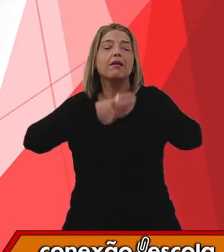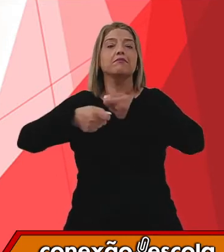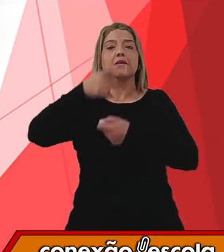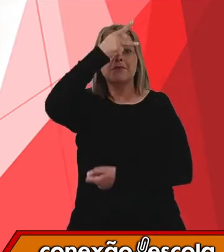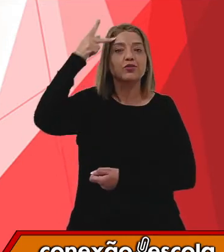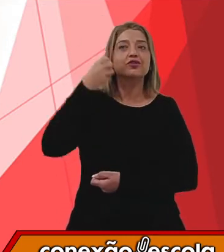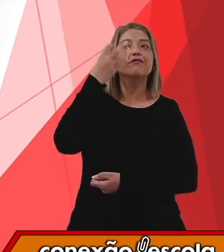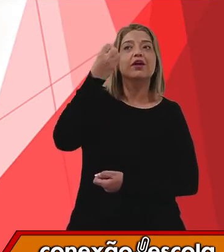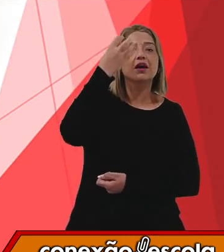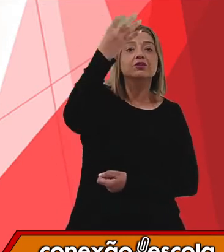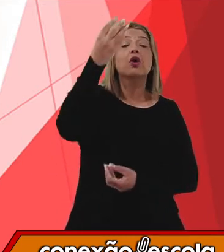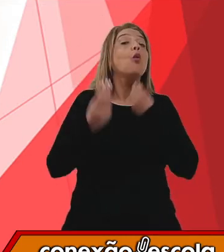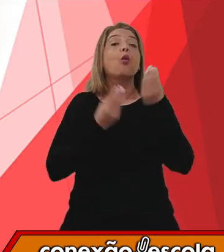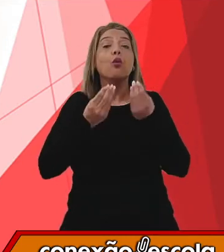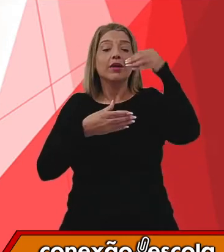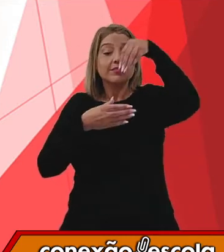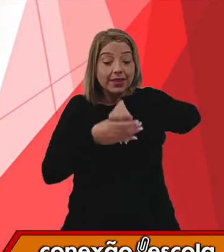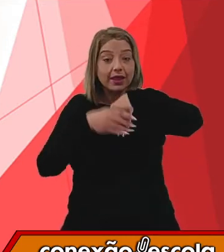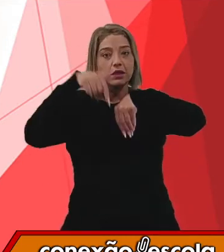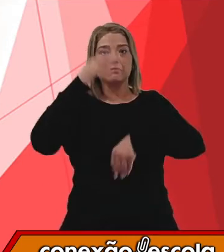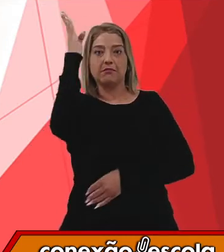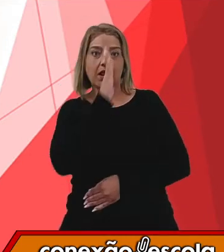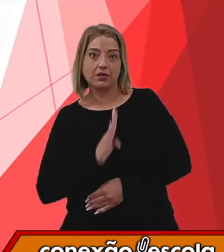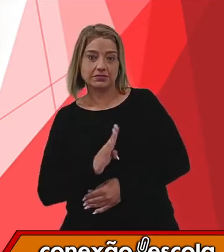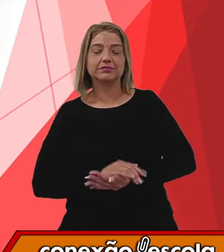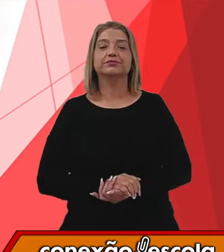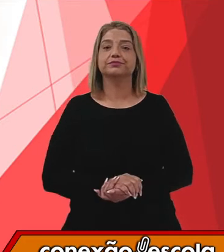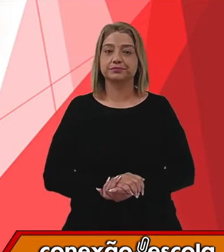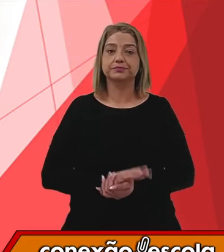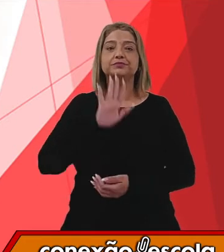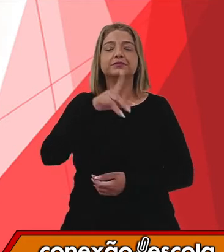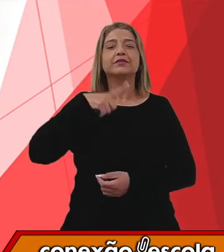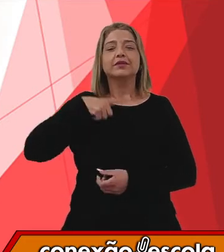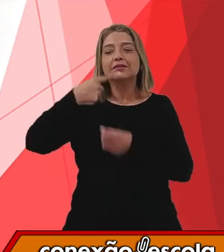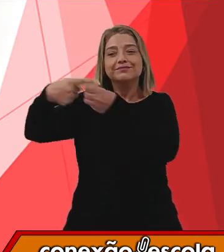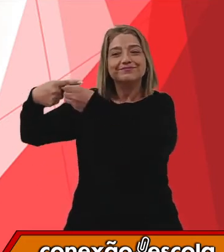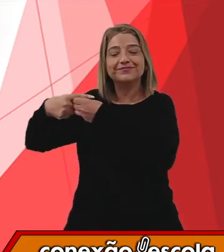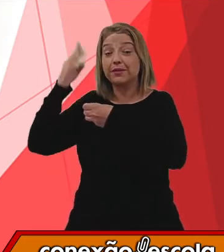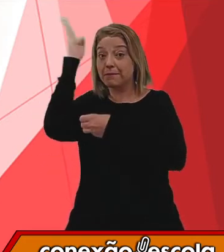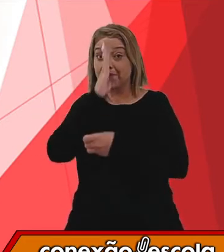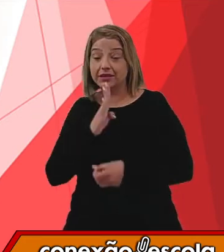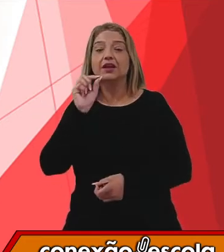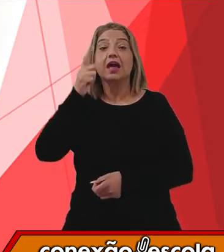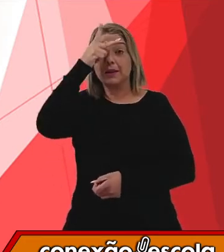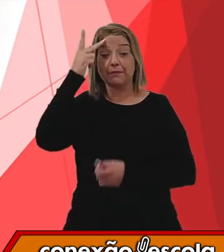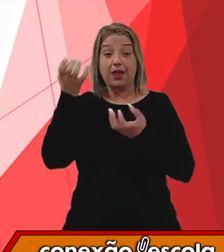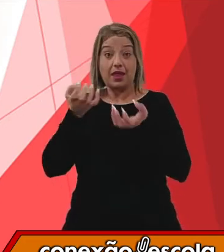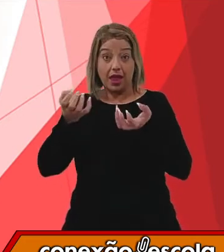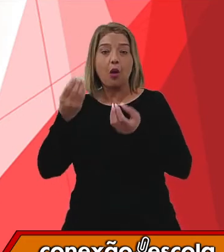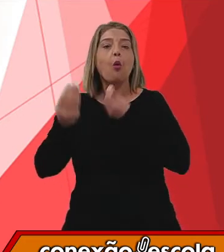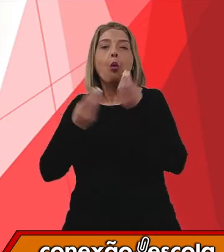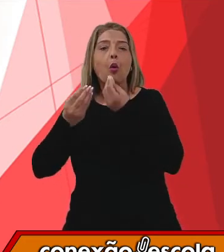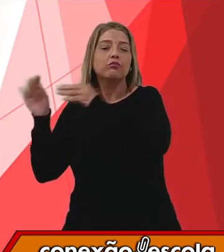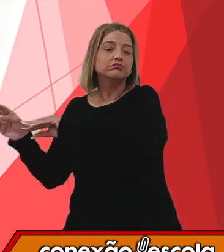pessoas dentro de nosso país? Pois bem, no interior do Brasil, quem realizava esse transporte